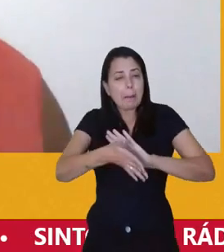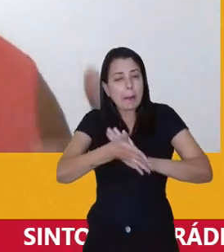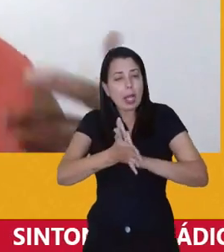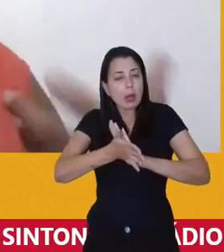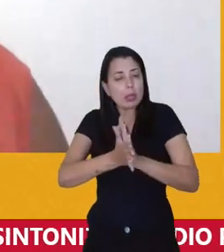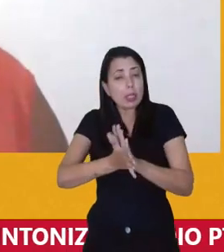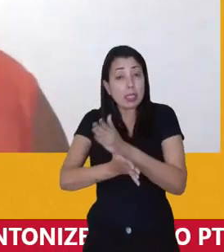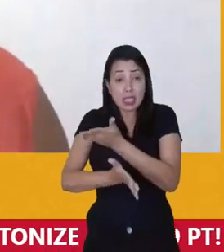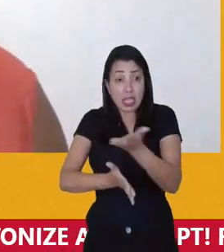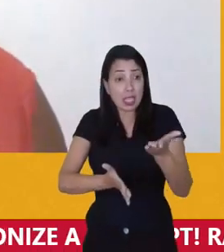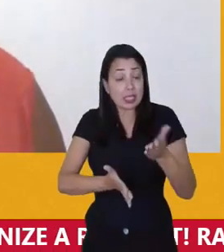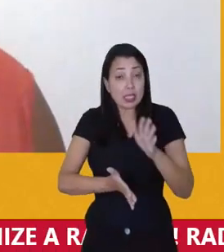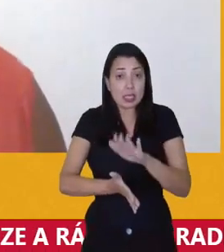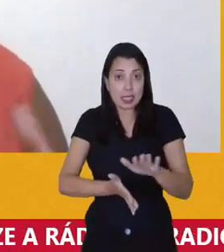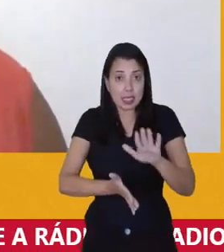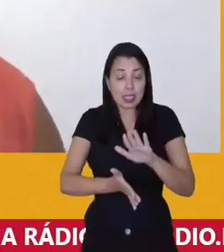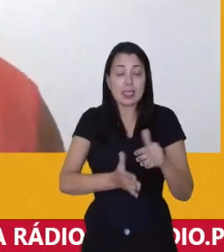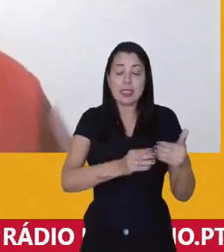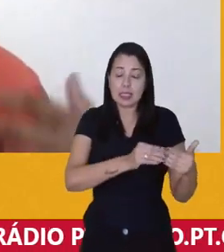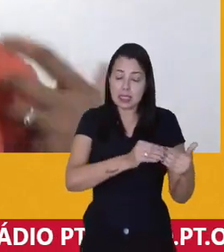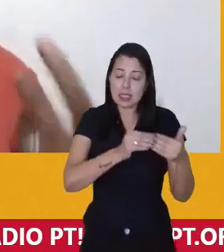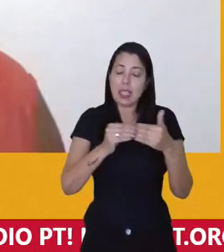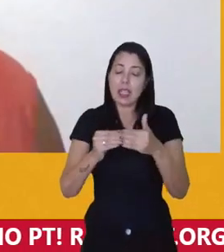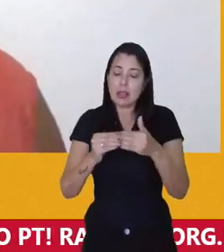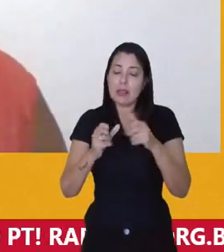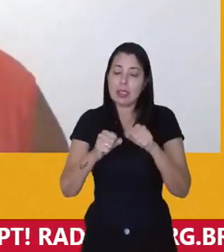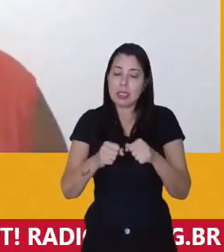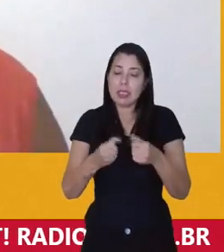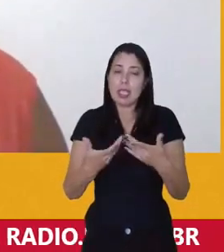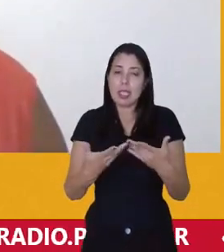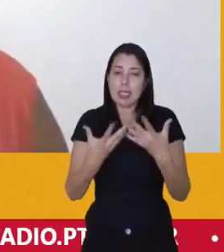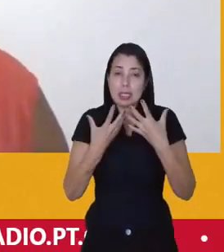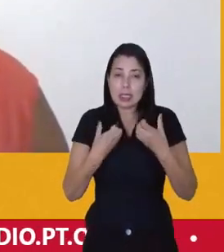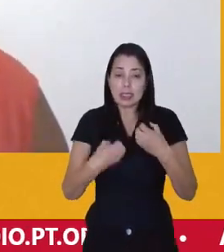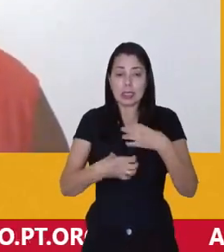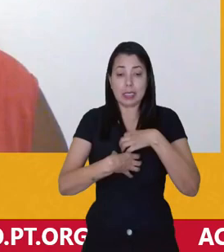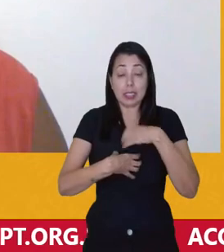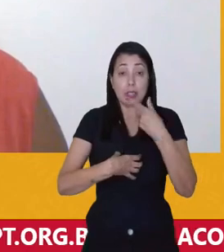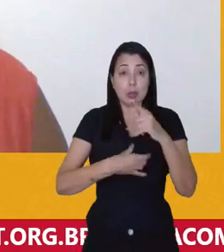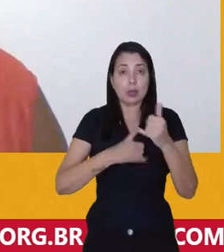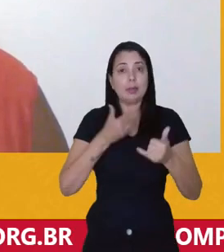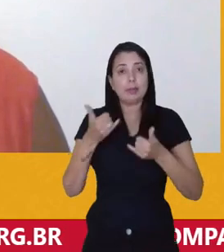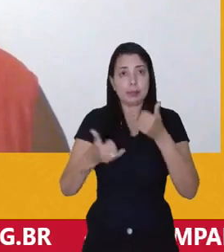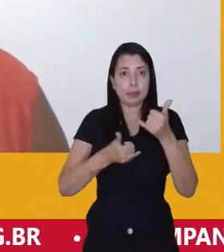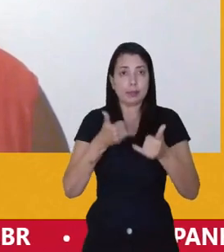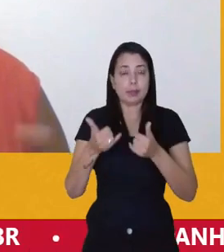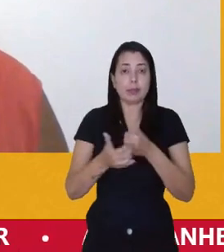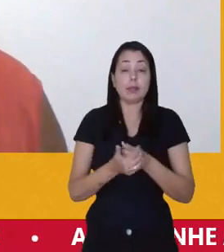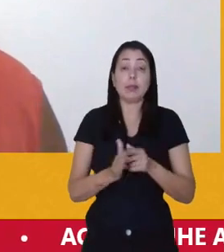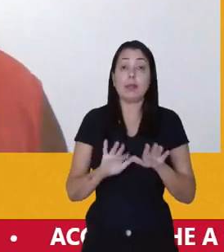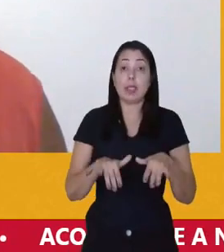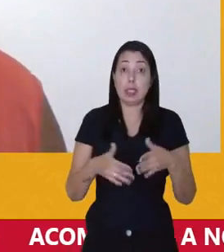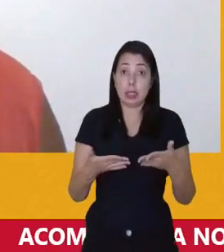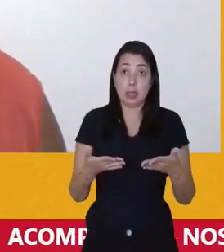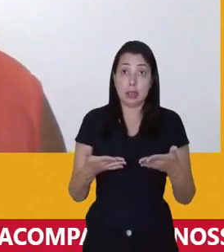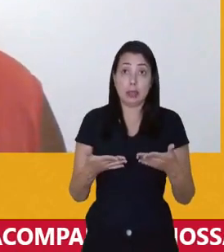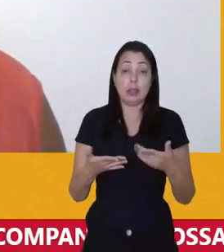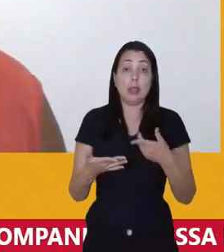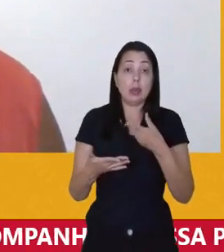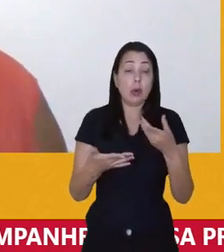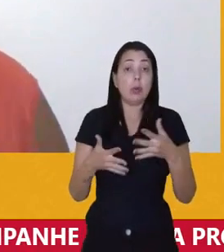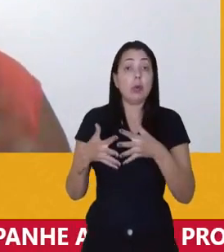preconceito que essas crianças elas levam e elas explicitam nas suas brincadeiras, sim. Né? Então, em momentos